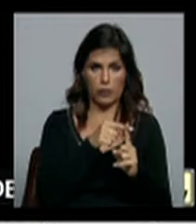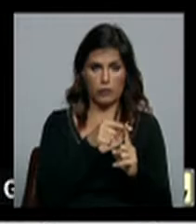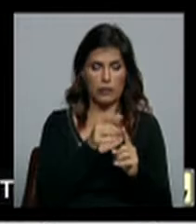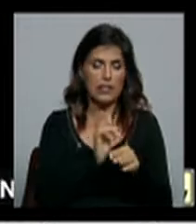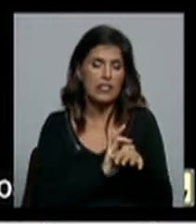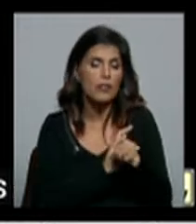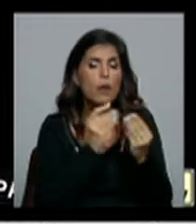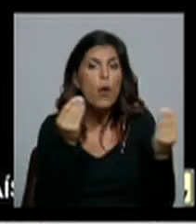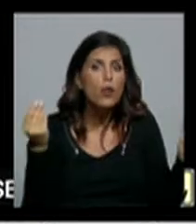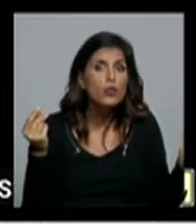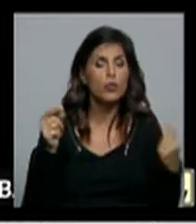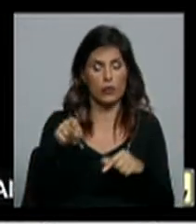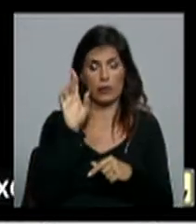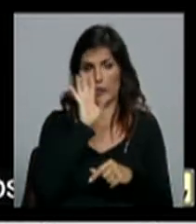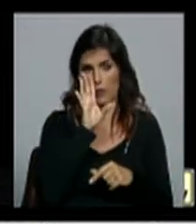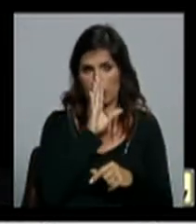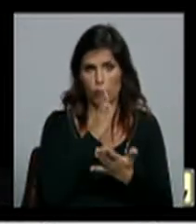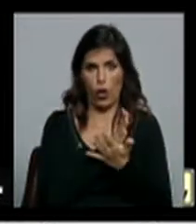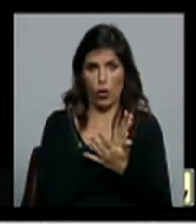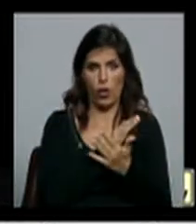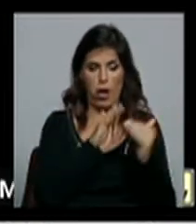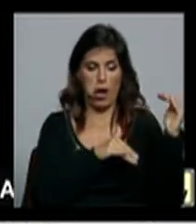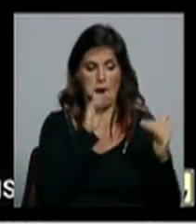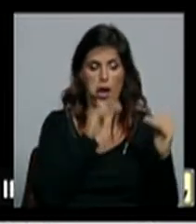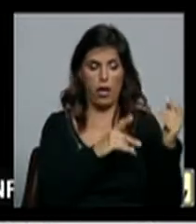sensível. Basta termos uma variação muito